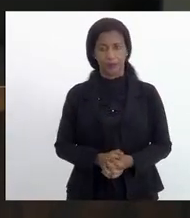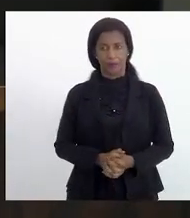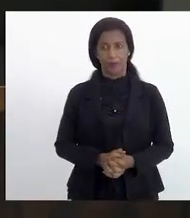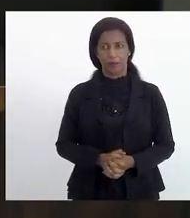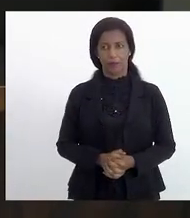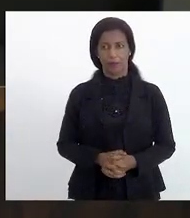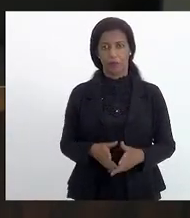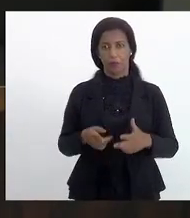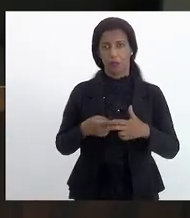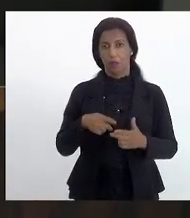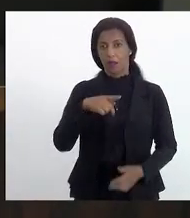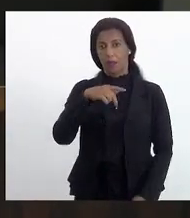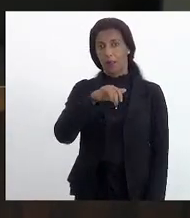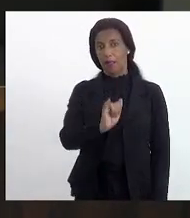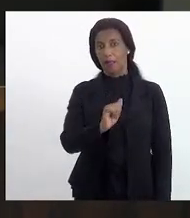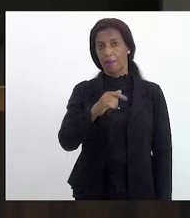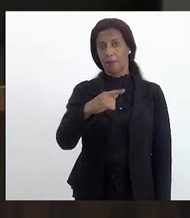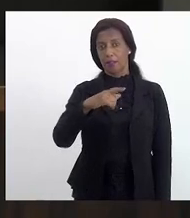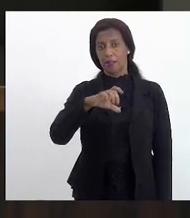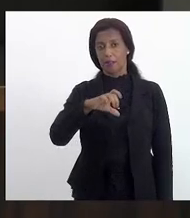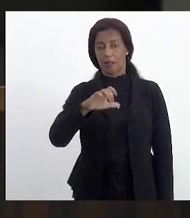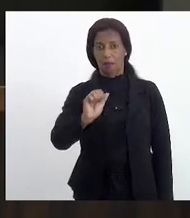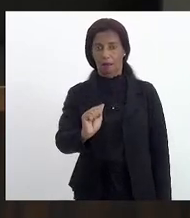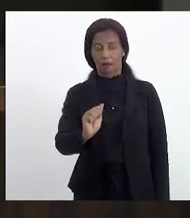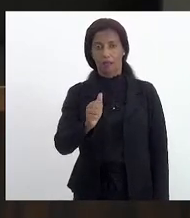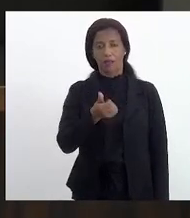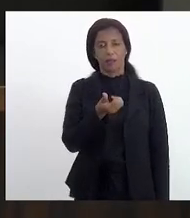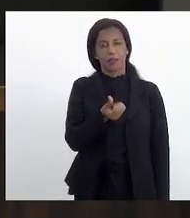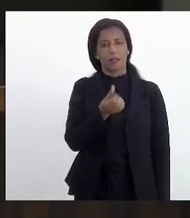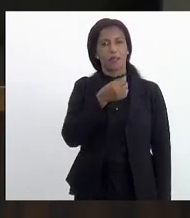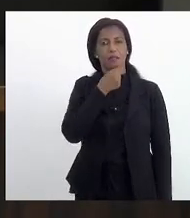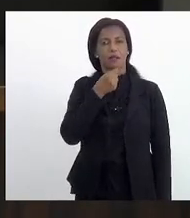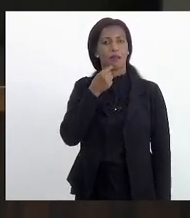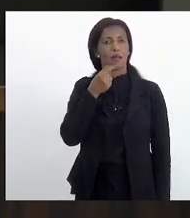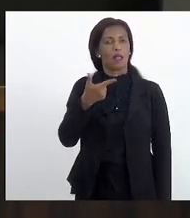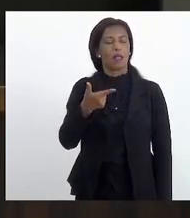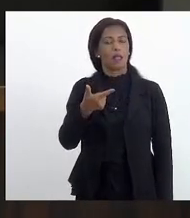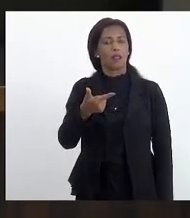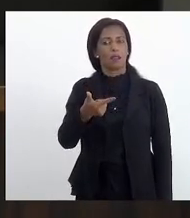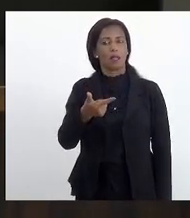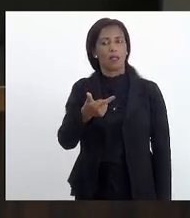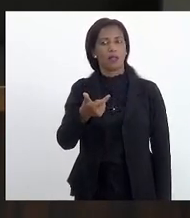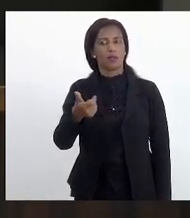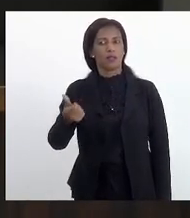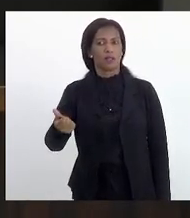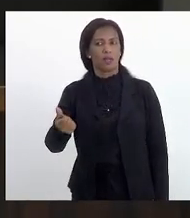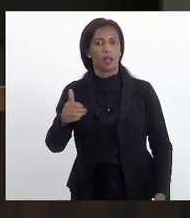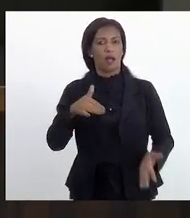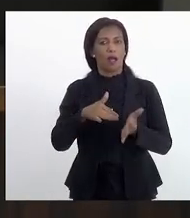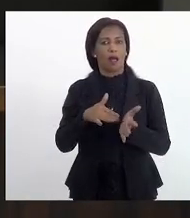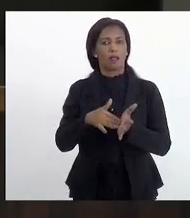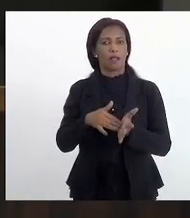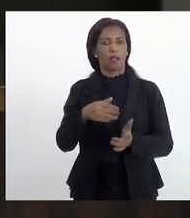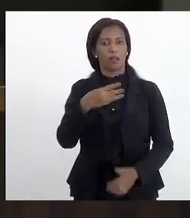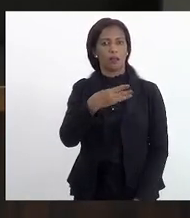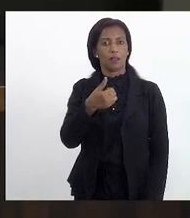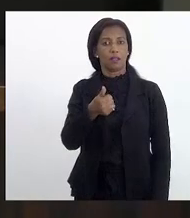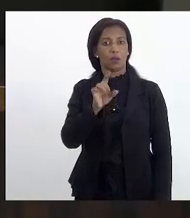correção do IPCA de 6 de setembro de 17 até 31 de dezembro de 21.